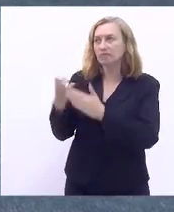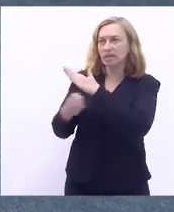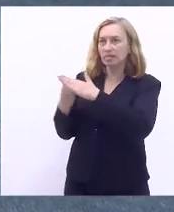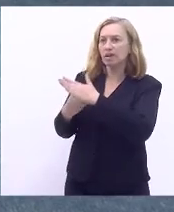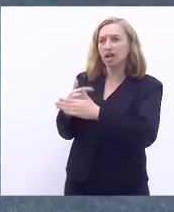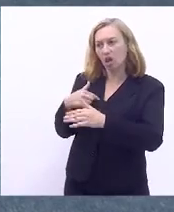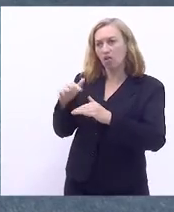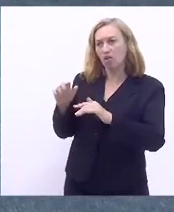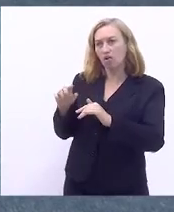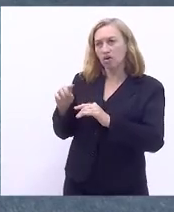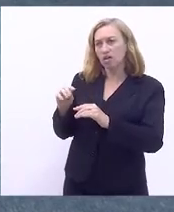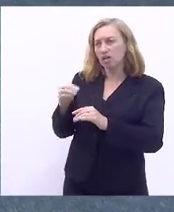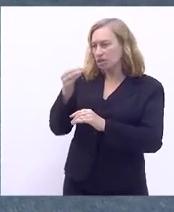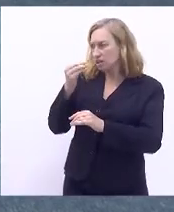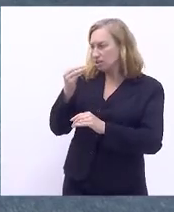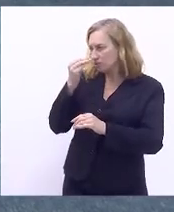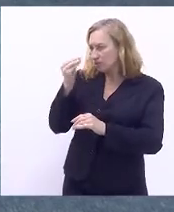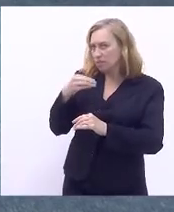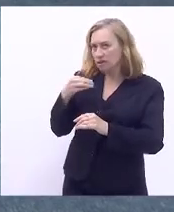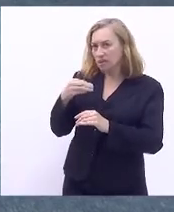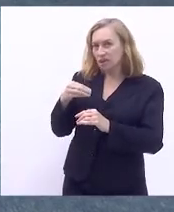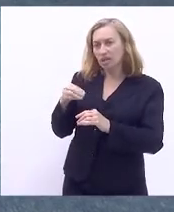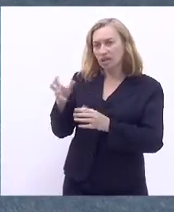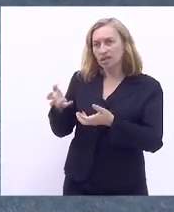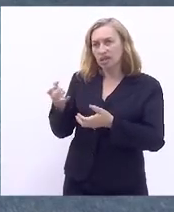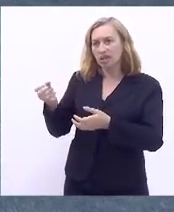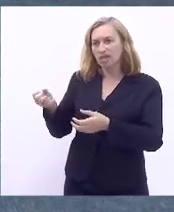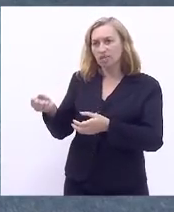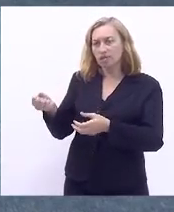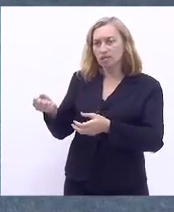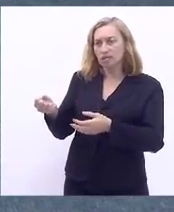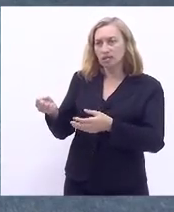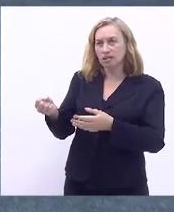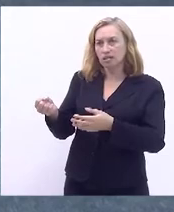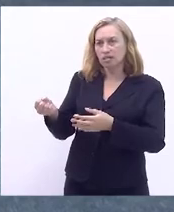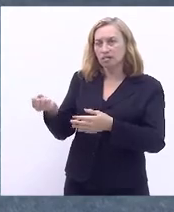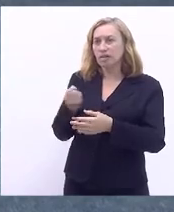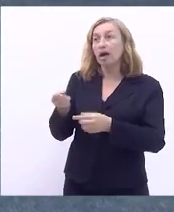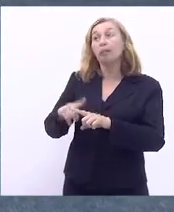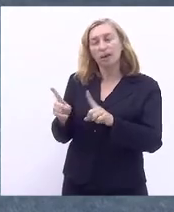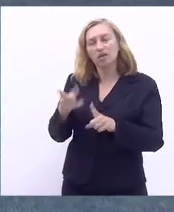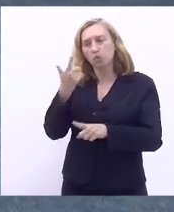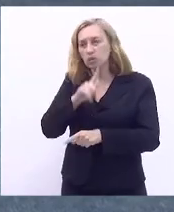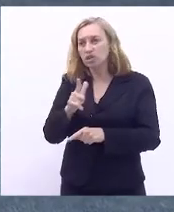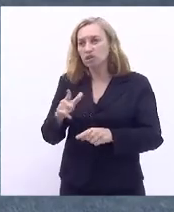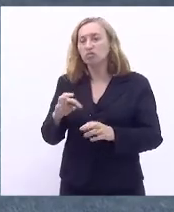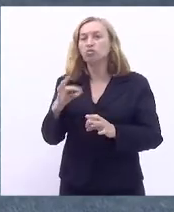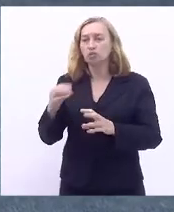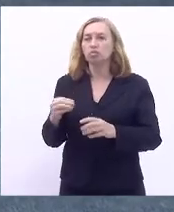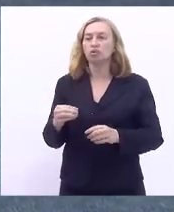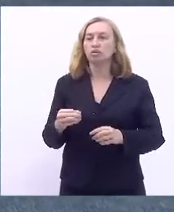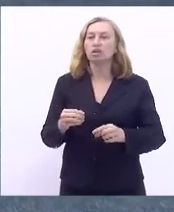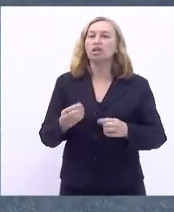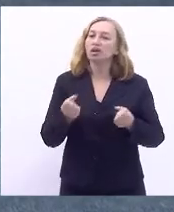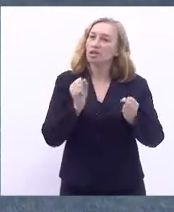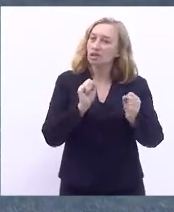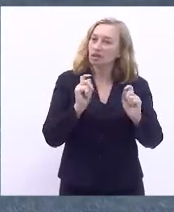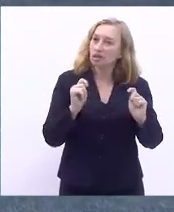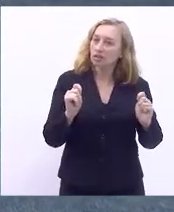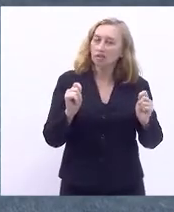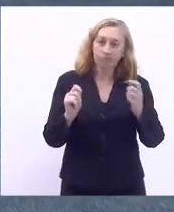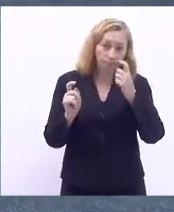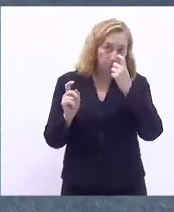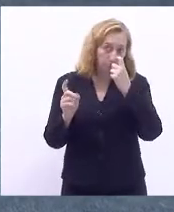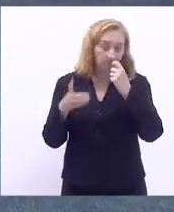por ela. Eu e a deputada Janira. Mas nós conseguimos passar por cima disso tudo. Então, eu espero que, quando os deputados votem em uma matéria